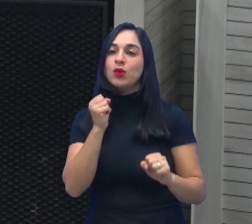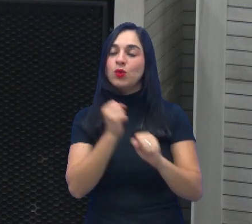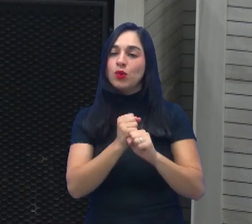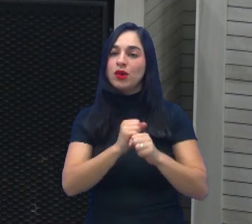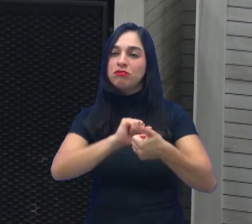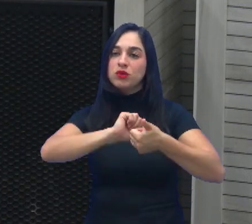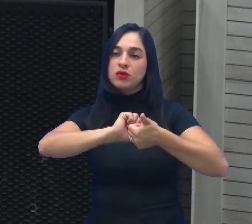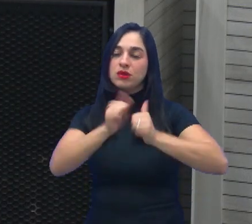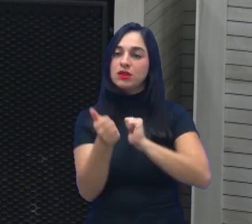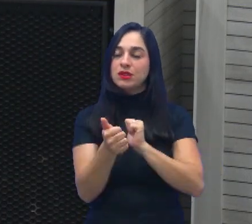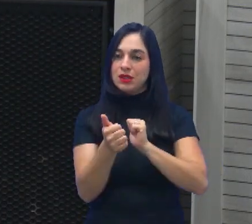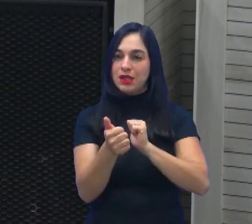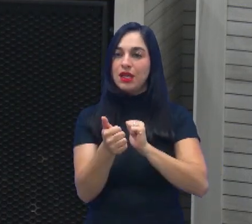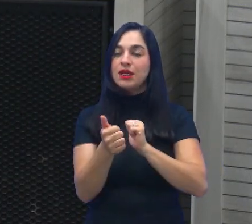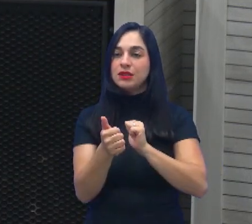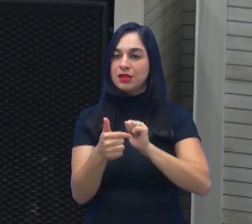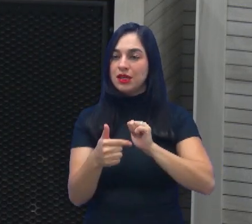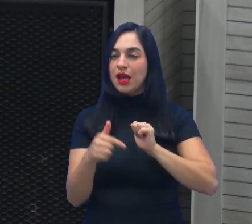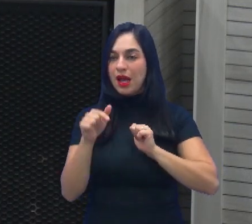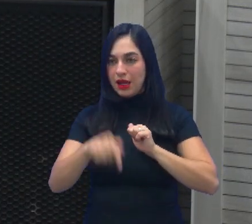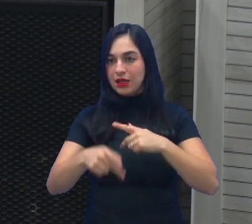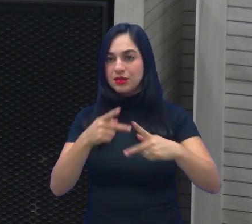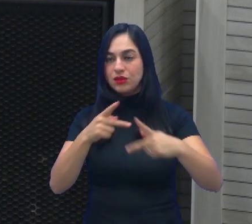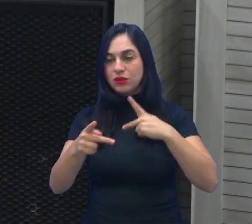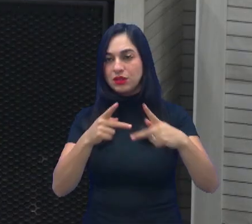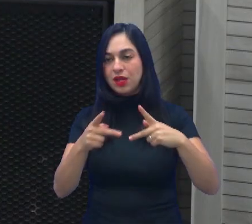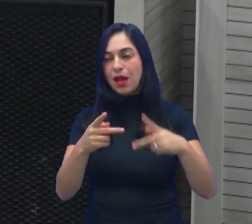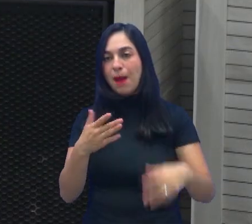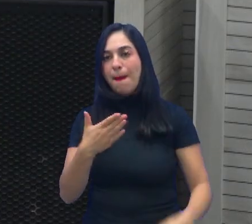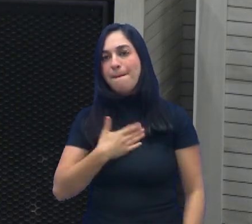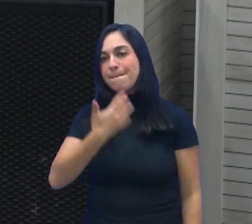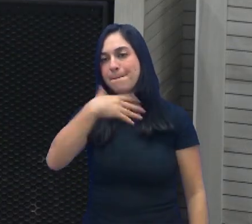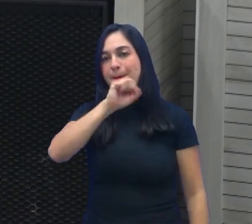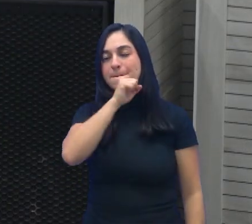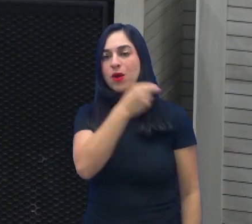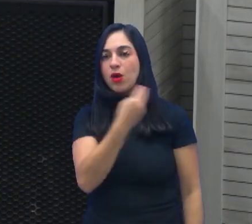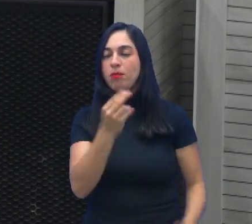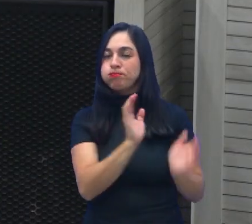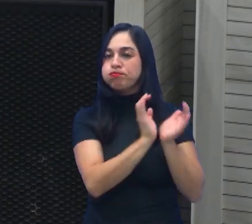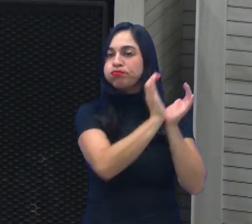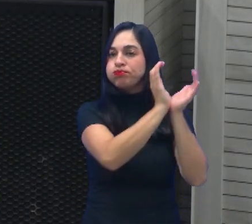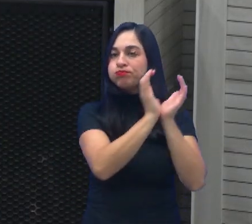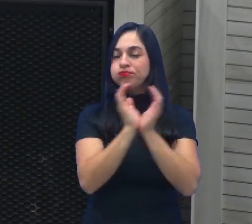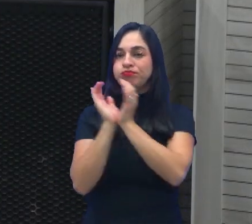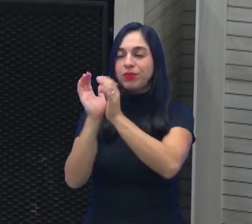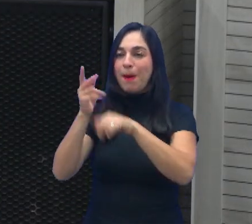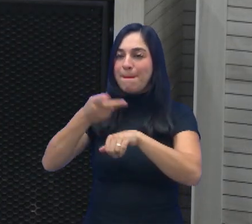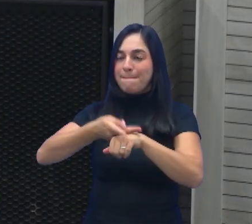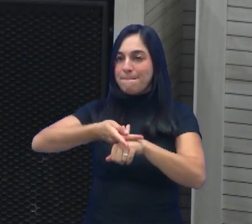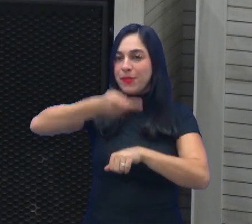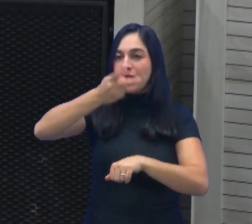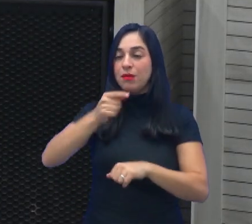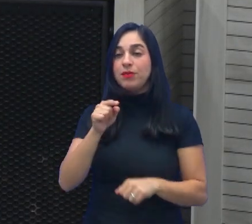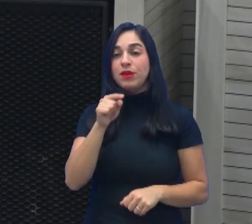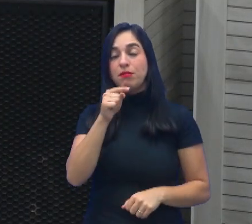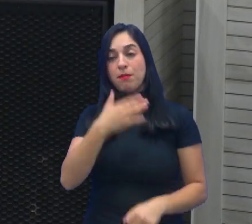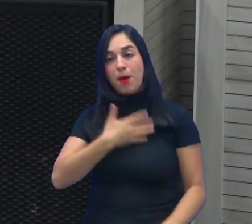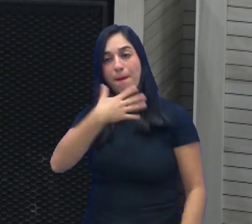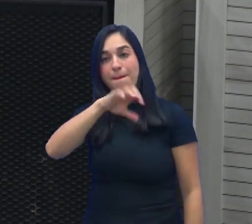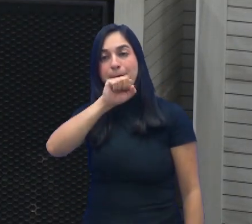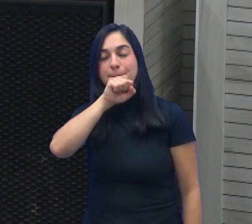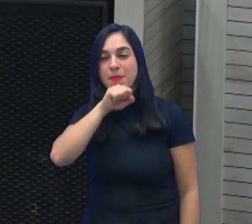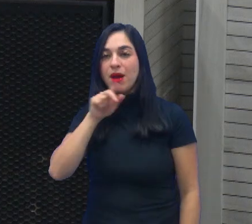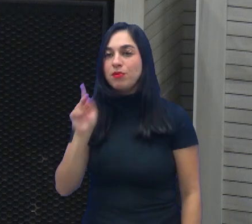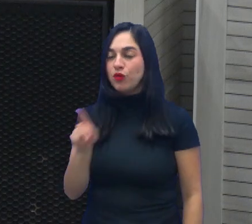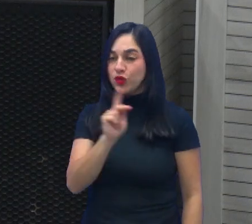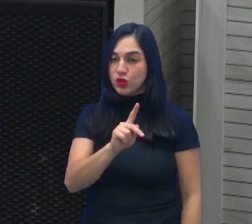Campos, que levam um troféu em nome do meu pai, que foi um professor de educação física, foi uma pessoa que trabalhou muito na linha do esporte,